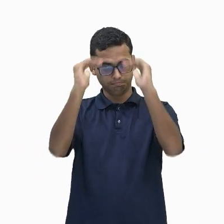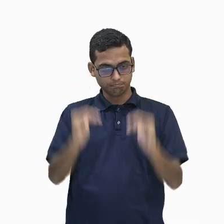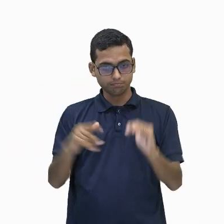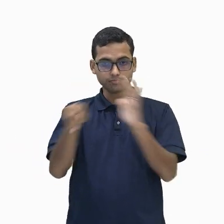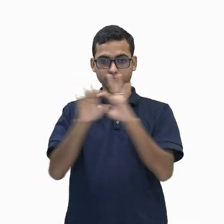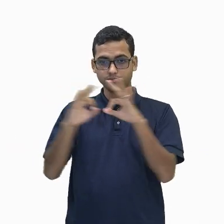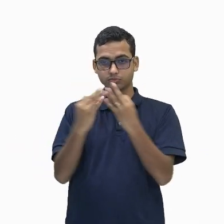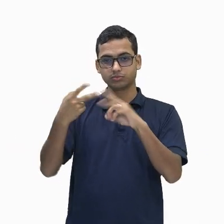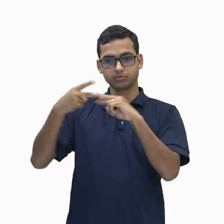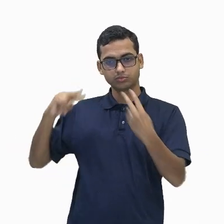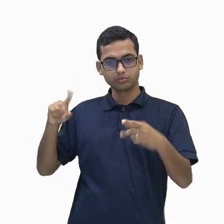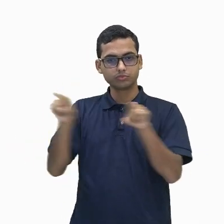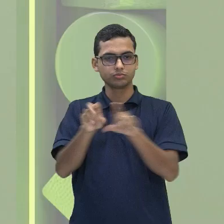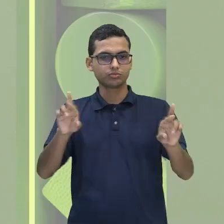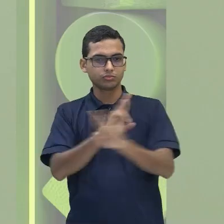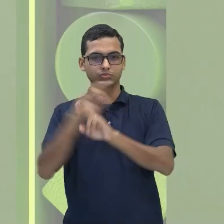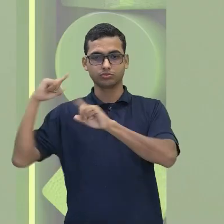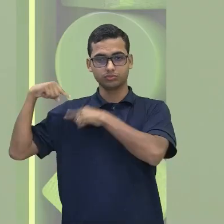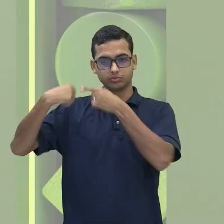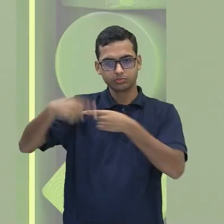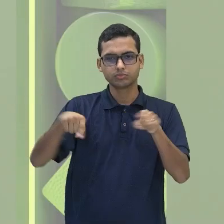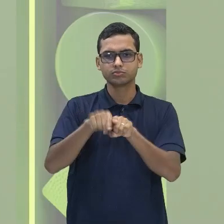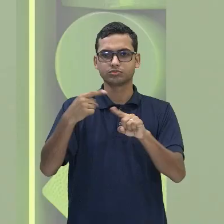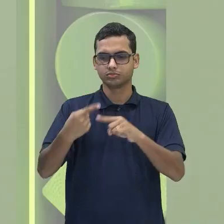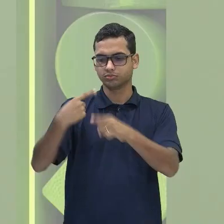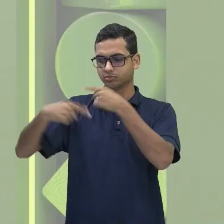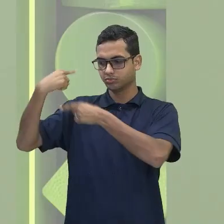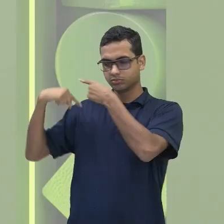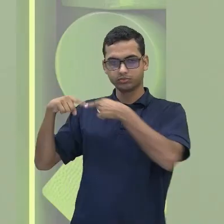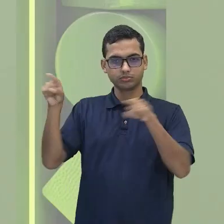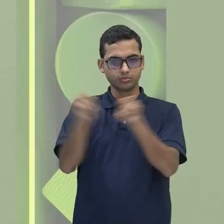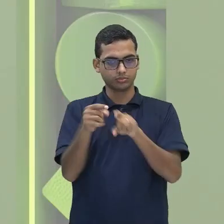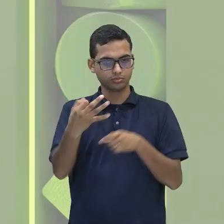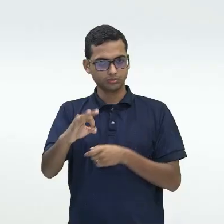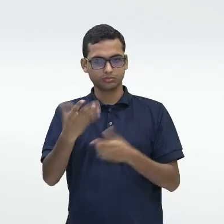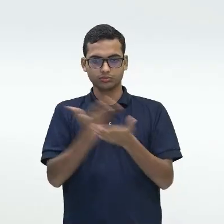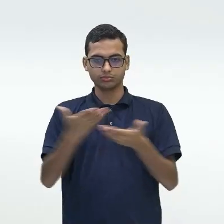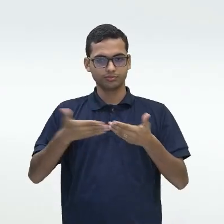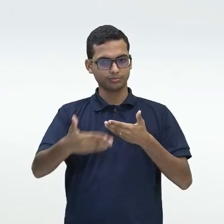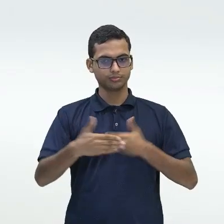entre ancestrais e descendentes. Então, vamos à nossa aula?